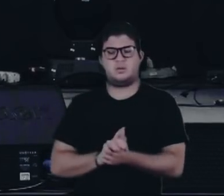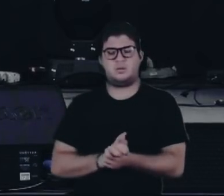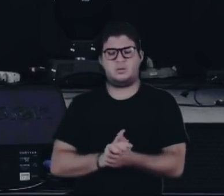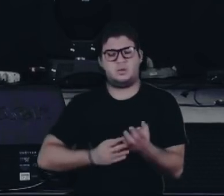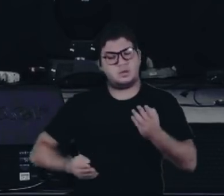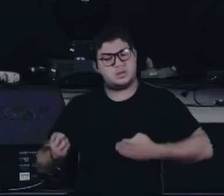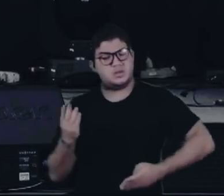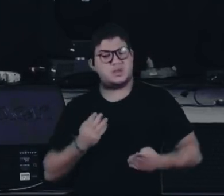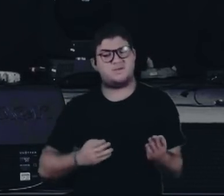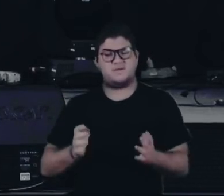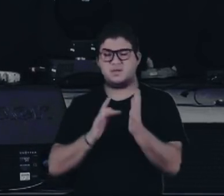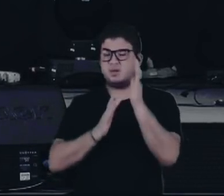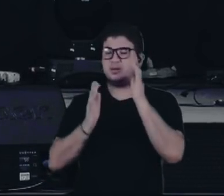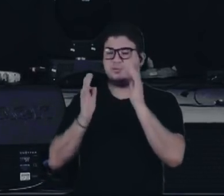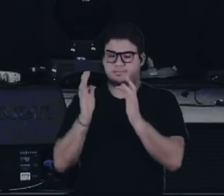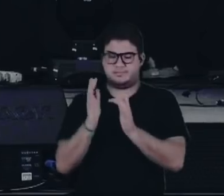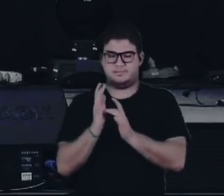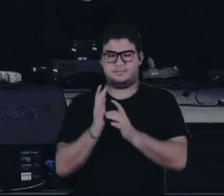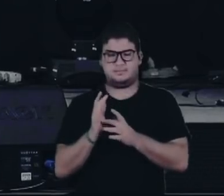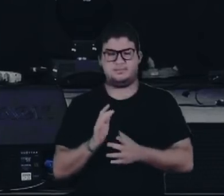serviço,